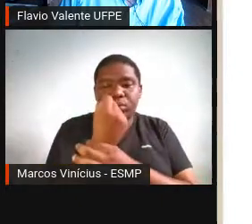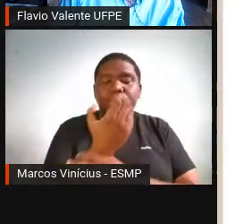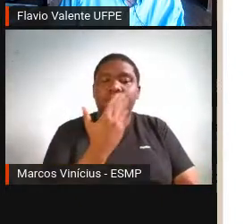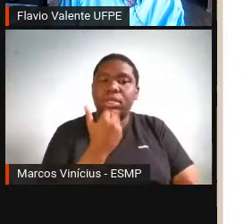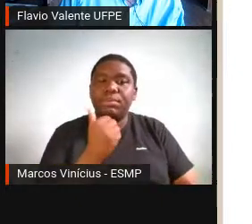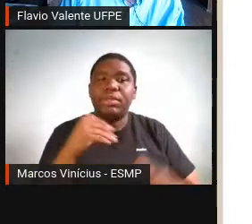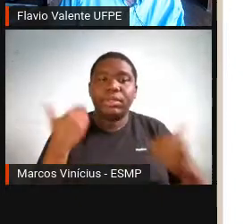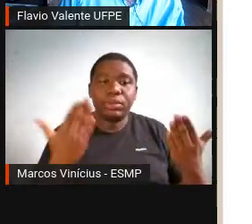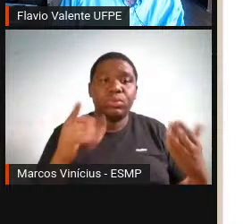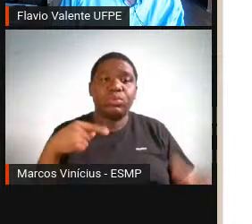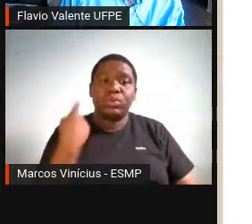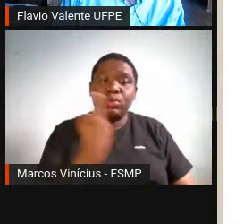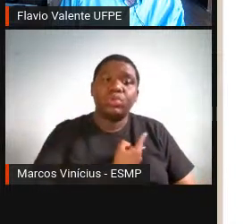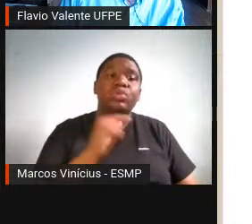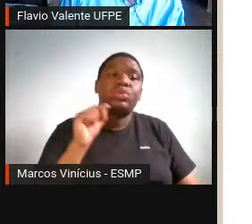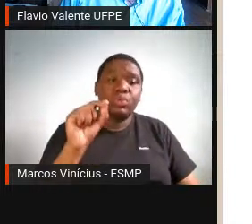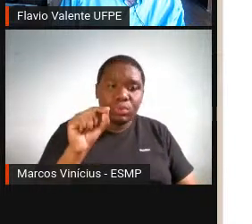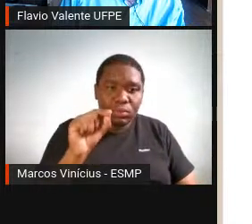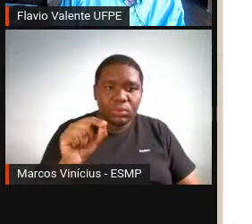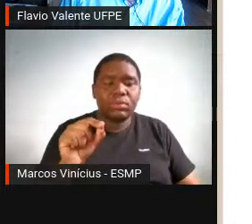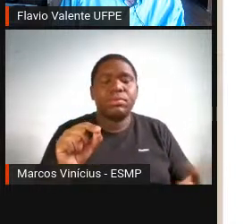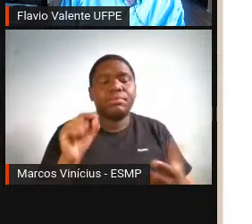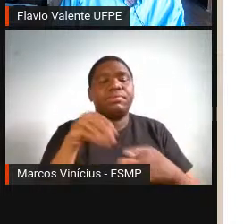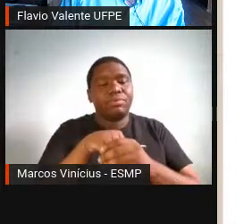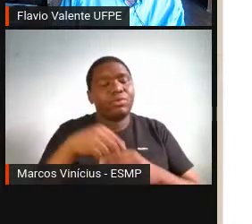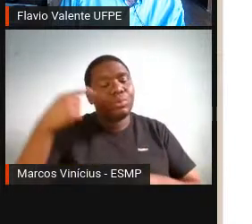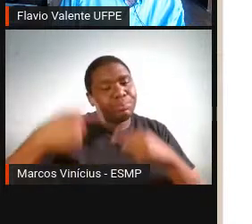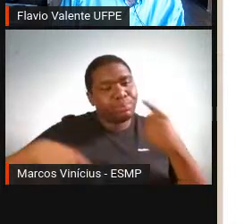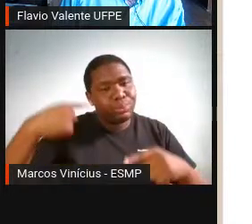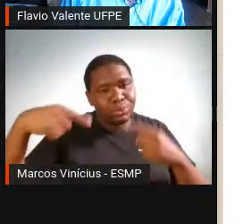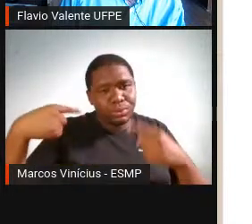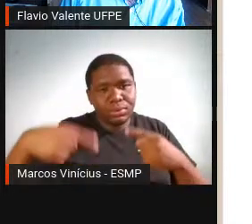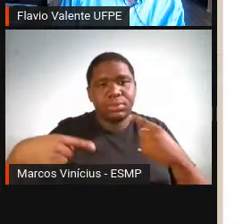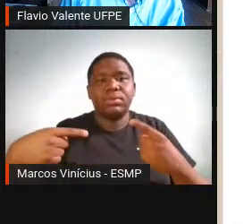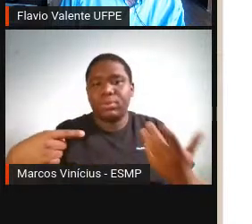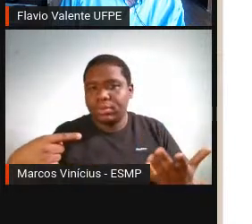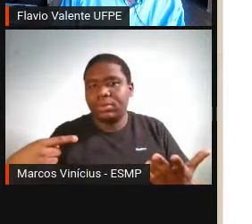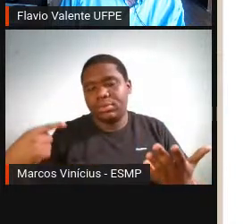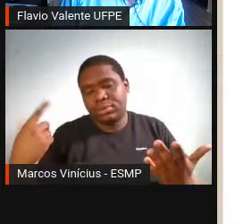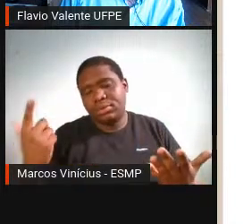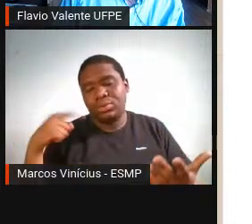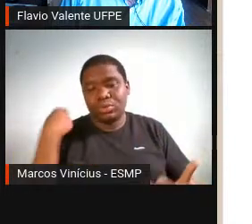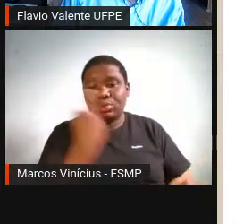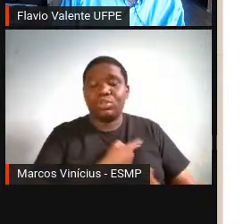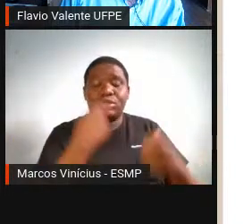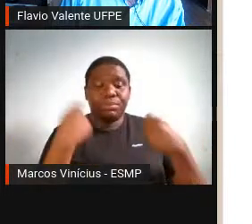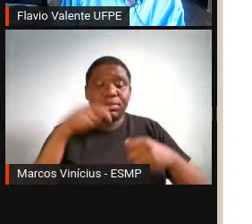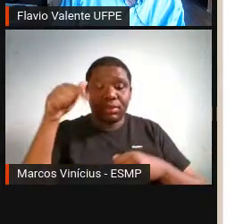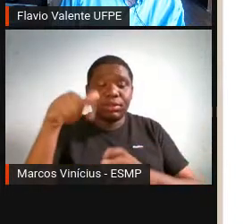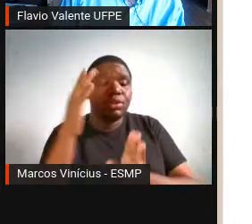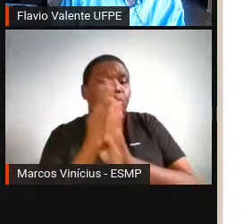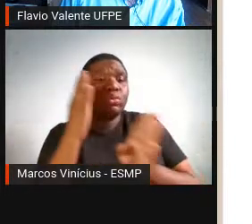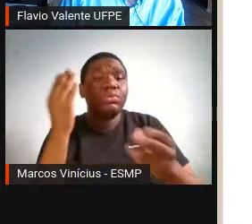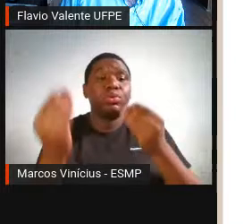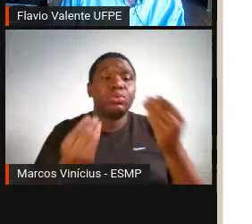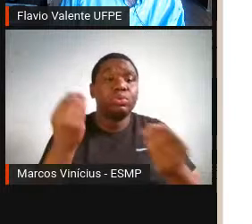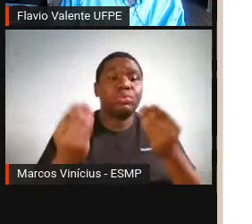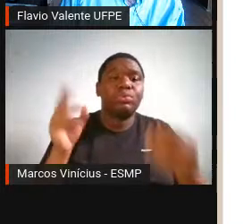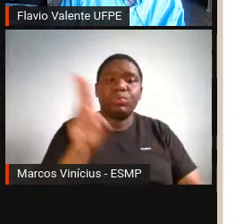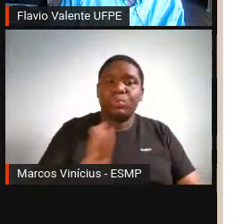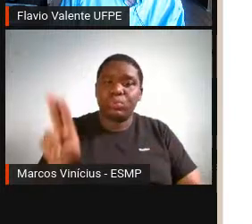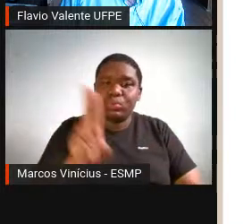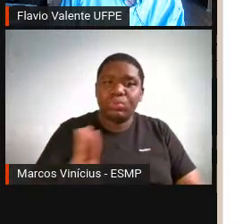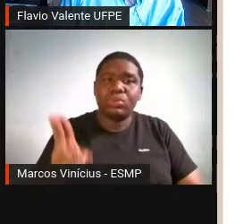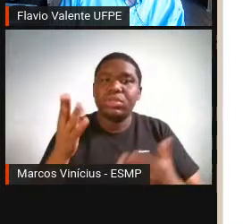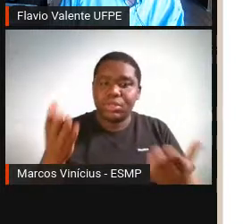estamos navegando águas de uma política de fome. E nós precisamos descobrir como usar os arcabouço